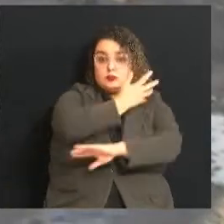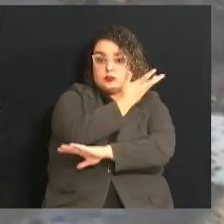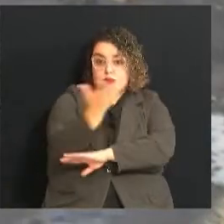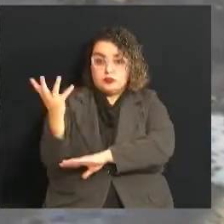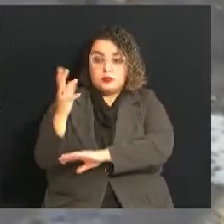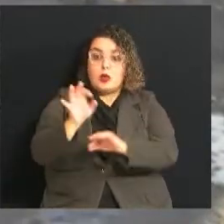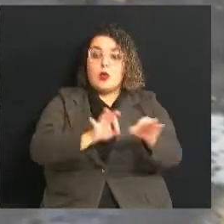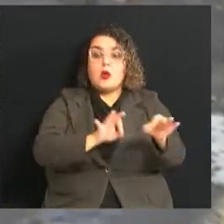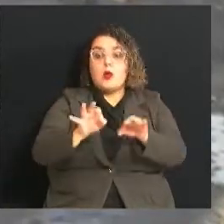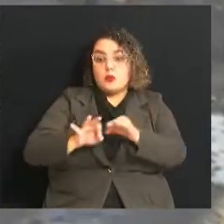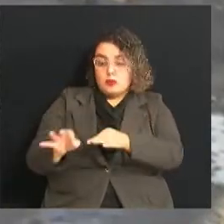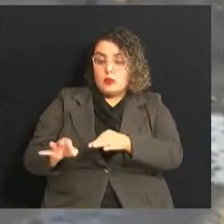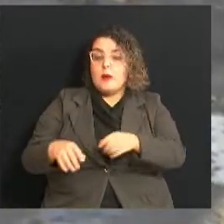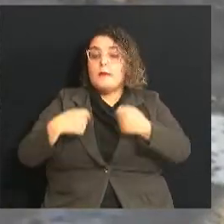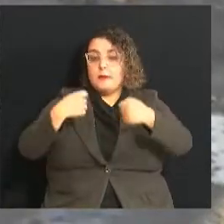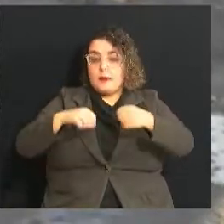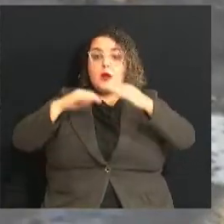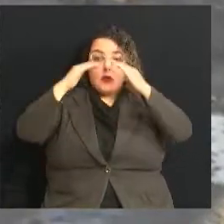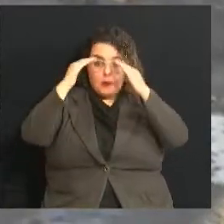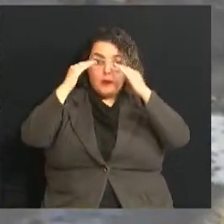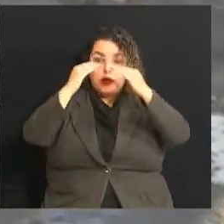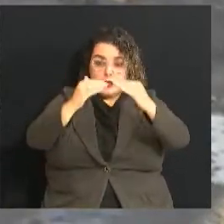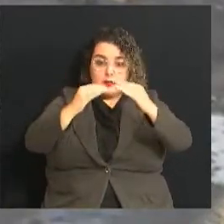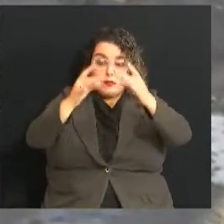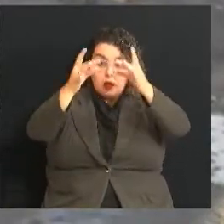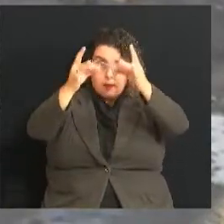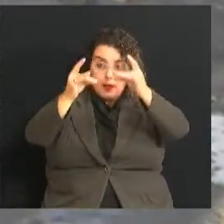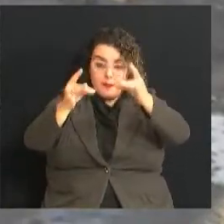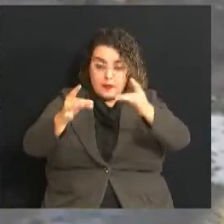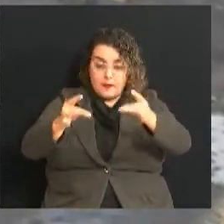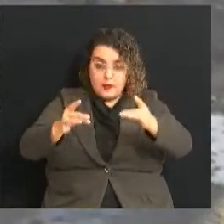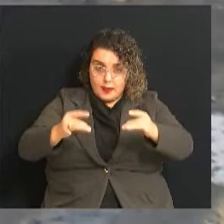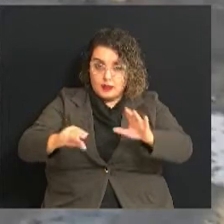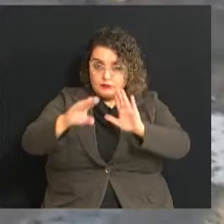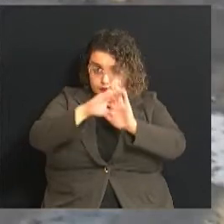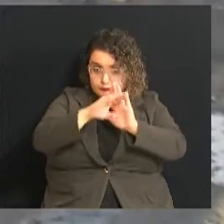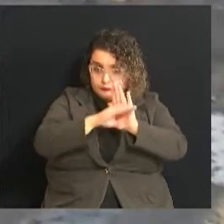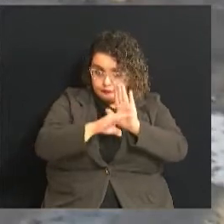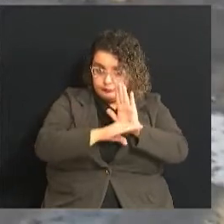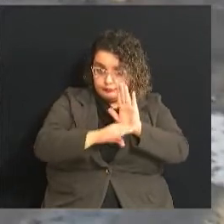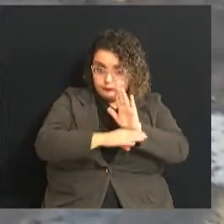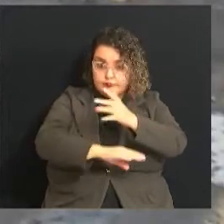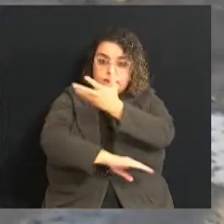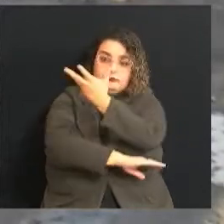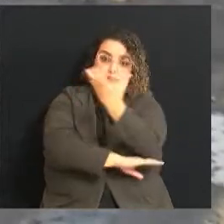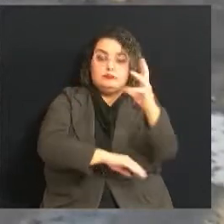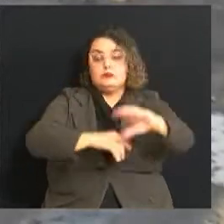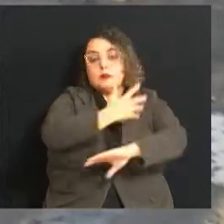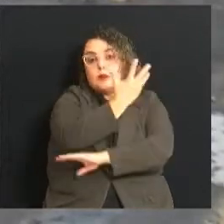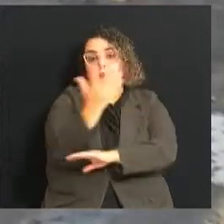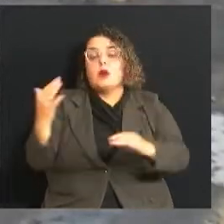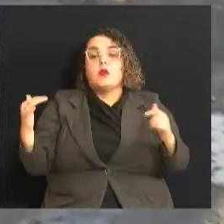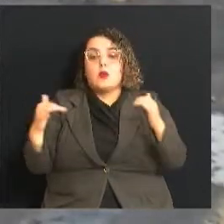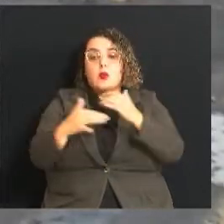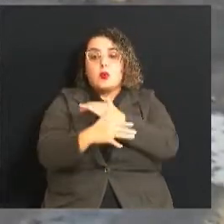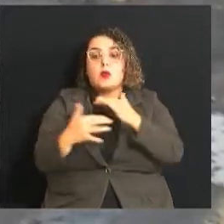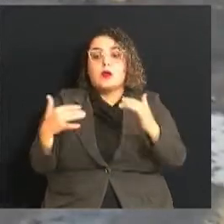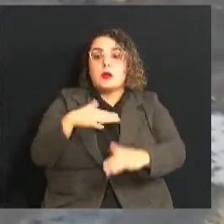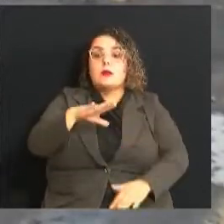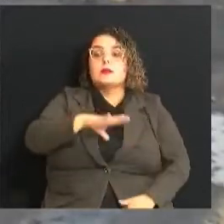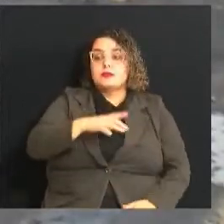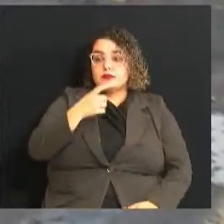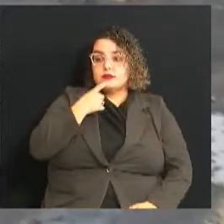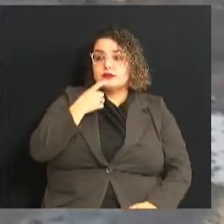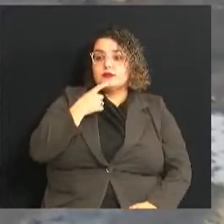deverá obedecer os critérios estabelecidos pelo Guia de Arborização Urbana de Campinas, dentre eles